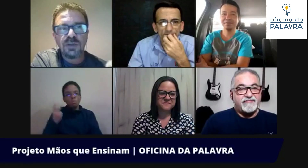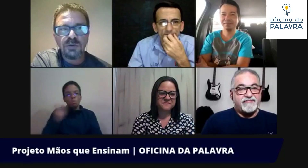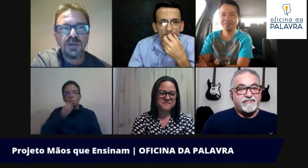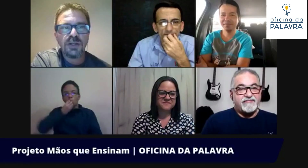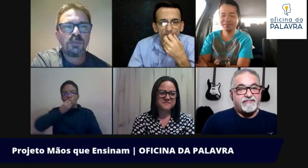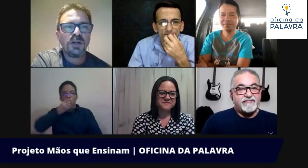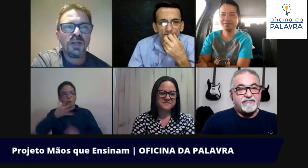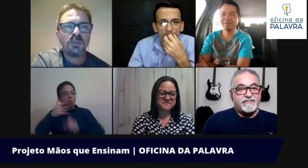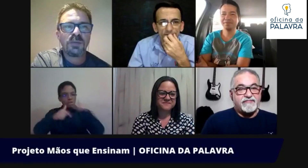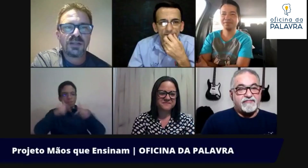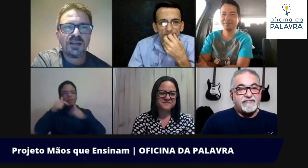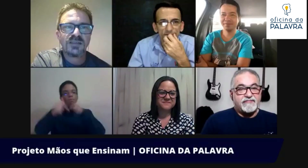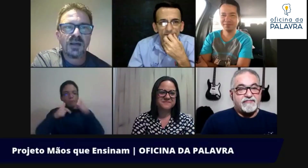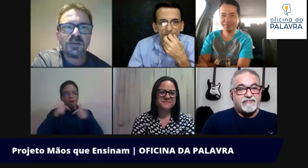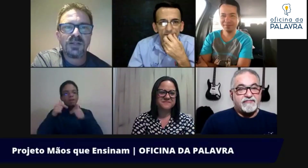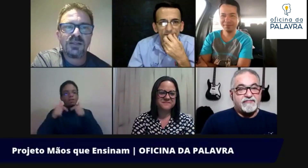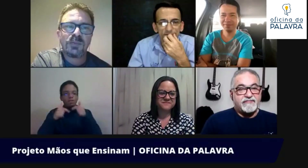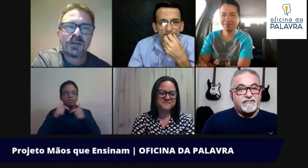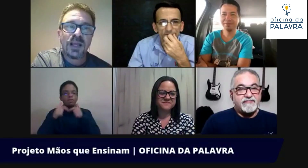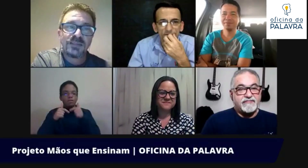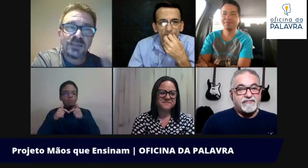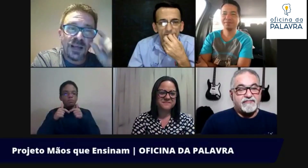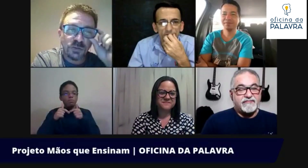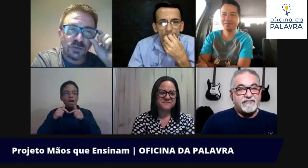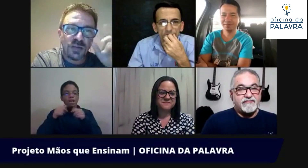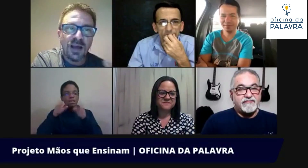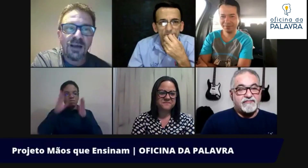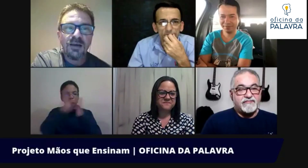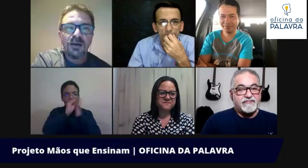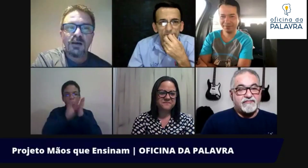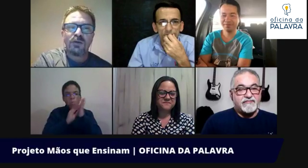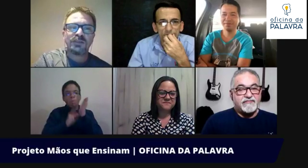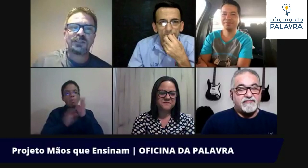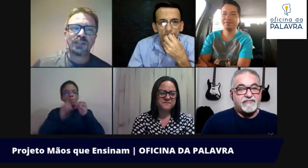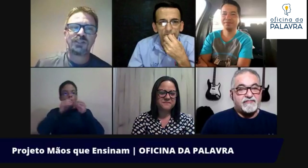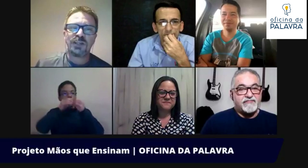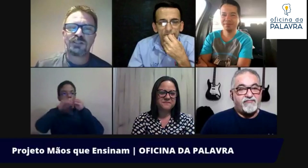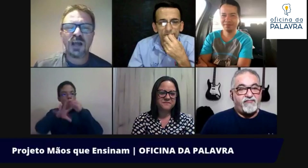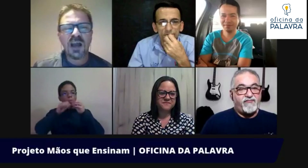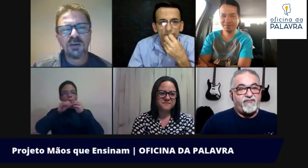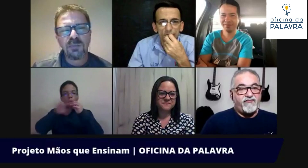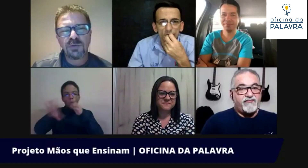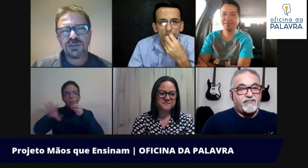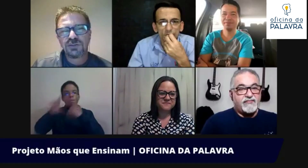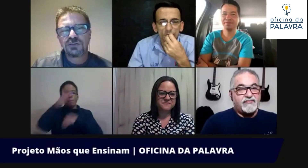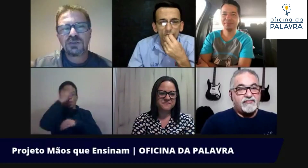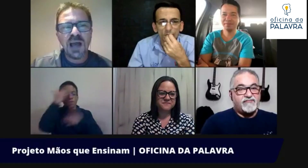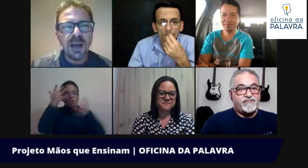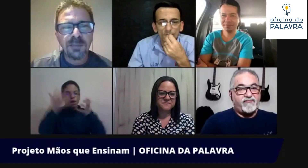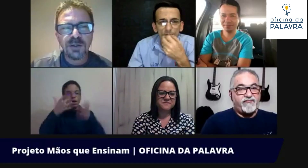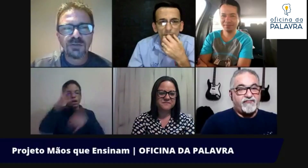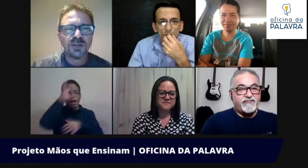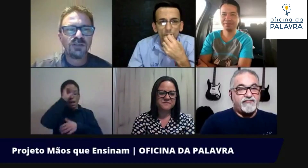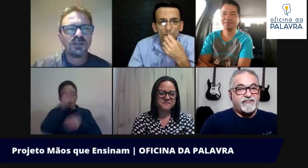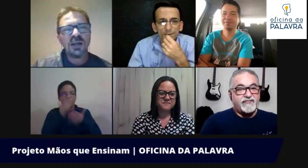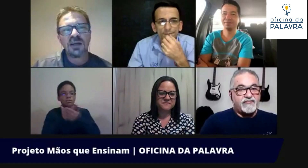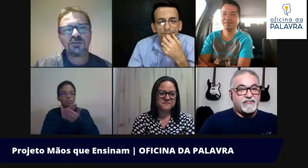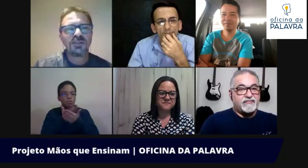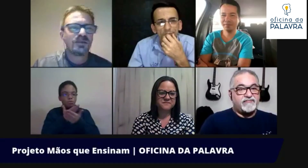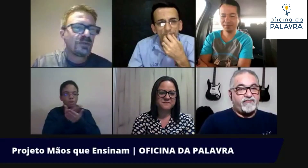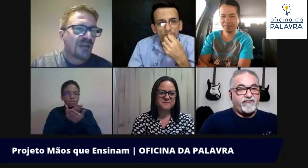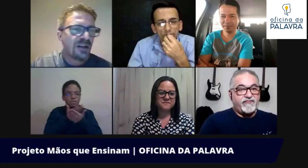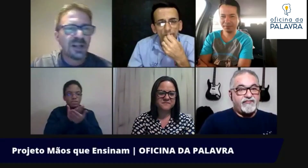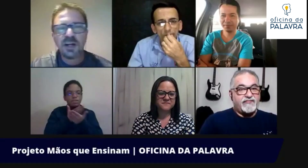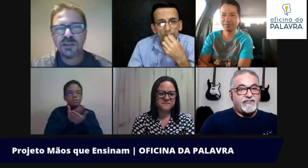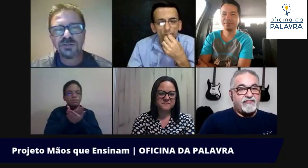ficando o conteúdo aí disponível para quem quiser aprender, para quem quiser estudar. Quanta gente diz, né? Eu não consigo estudar porque eu não tenho dinheiro,